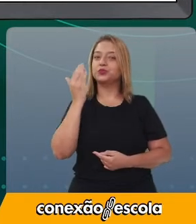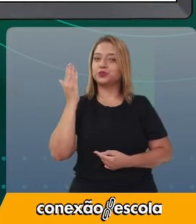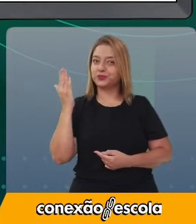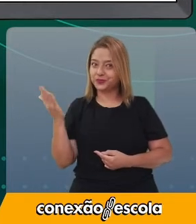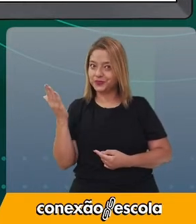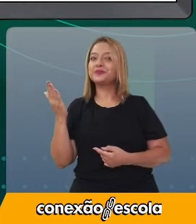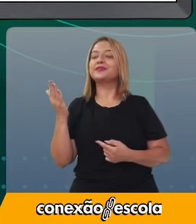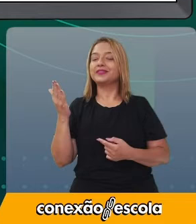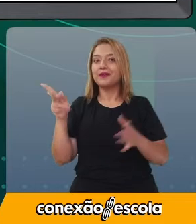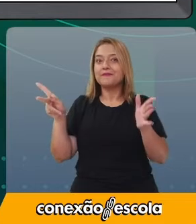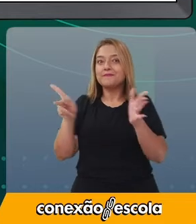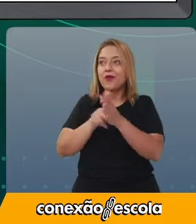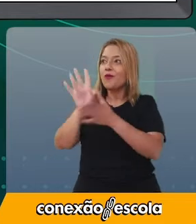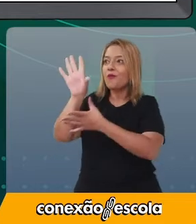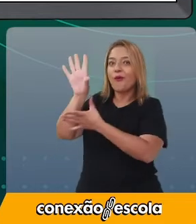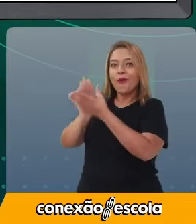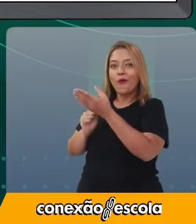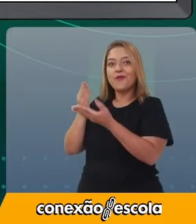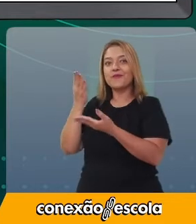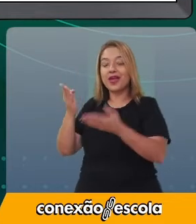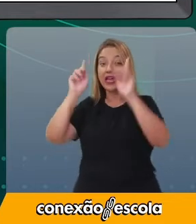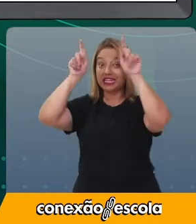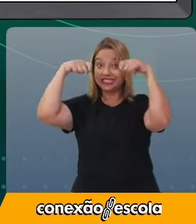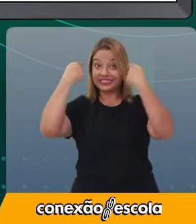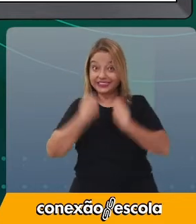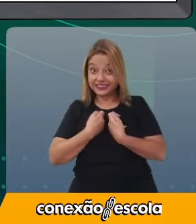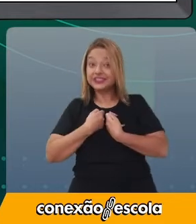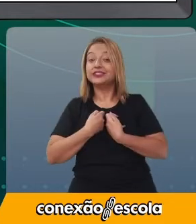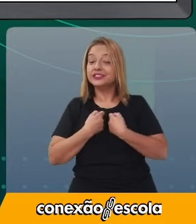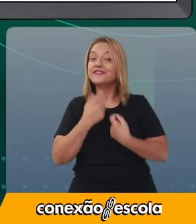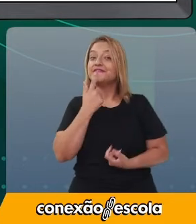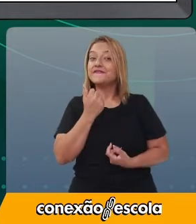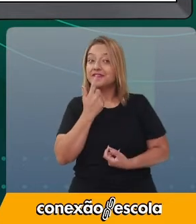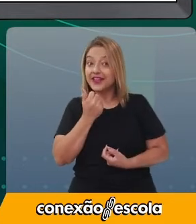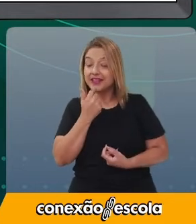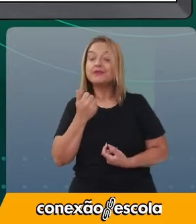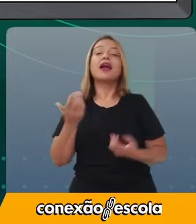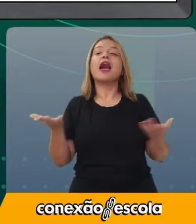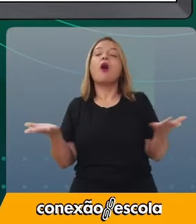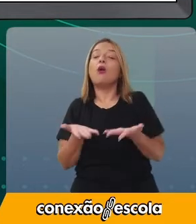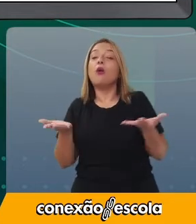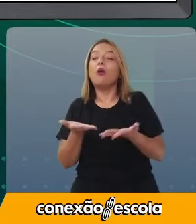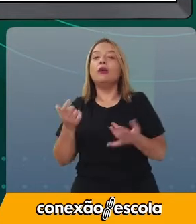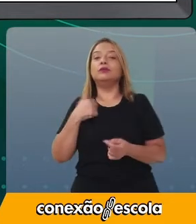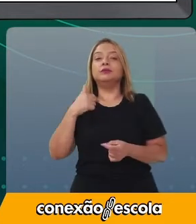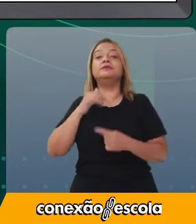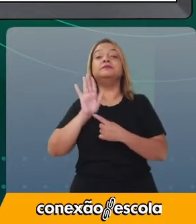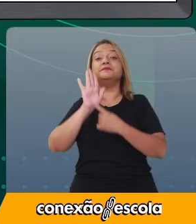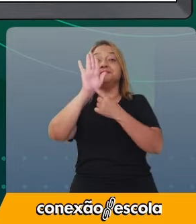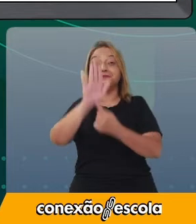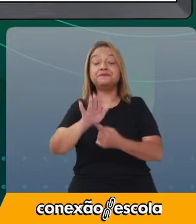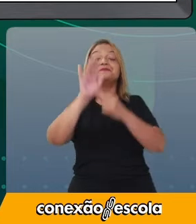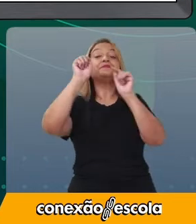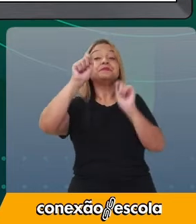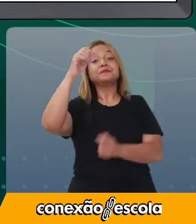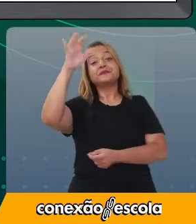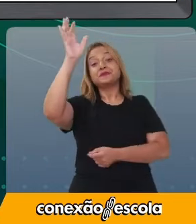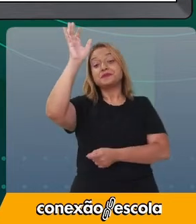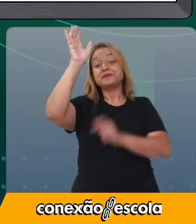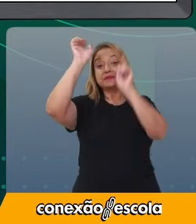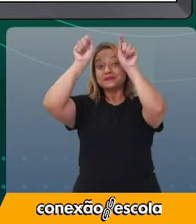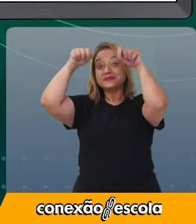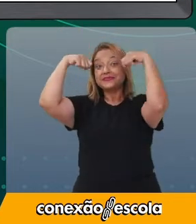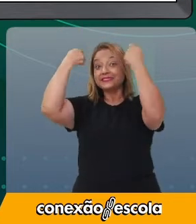inspirado no conto tradicional do Chapeuzinho Vermelho, eu trouxe o conto Chapeuzinho